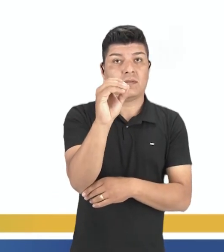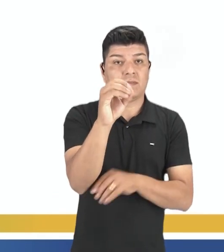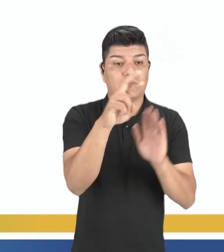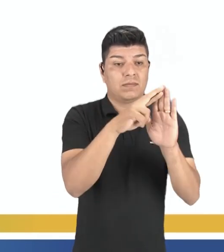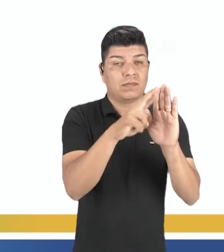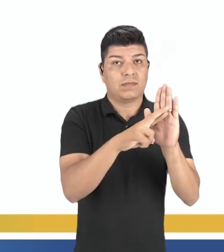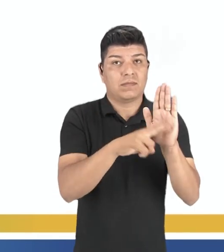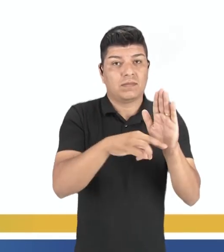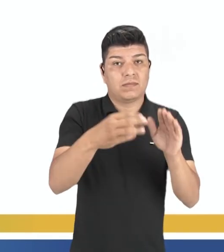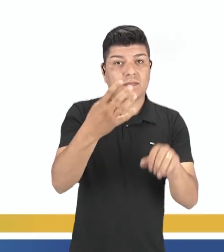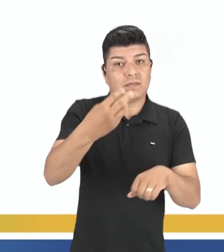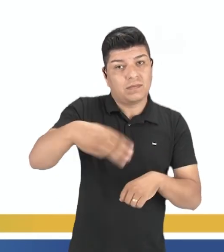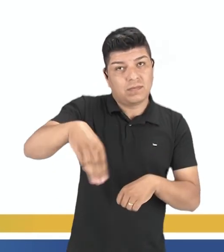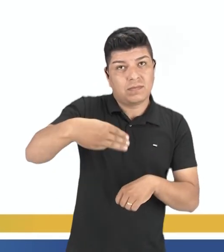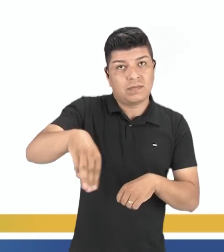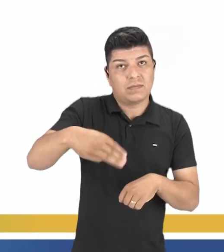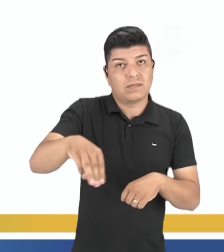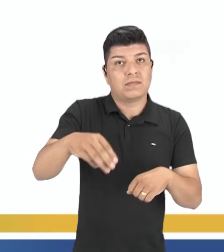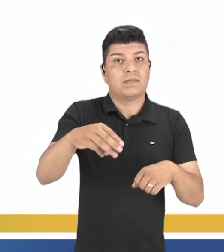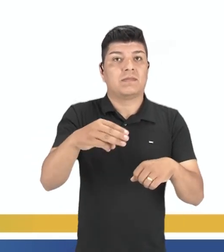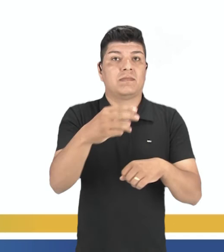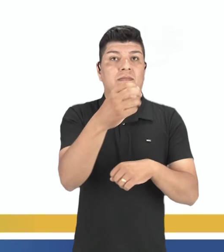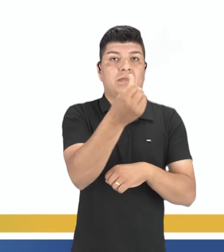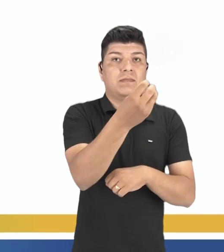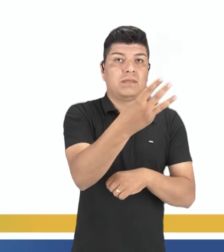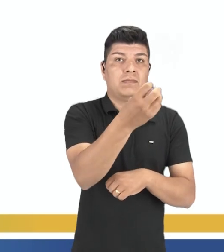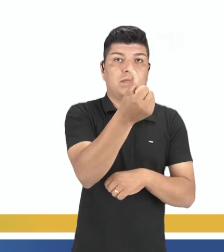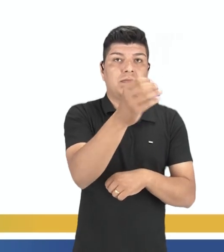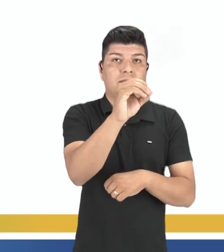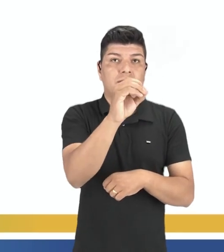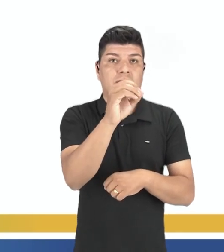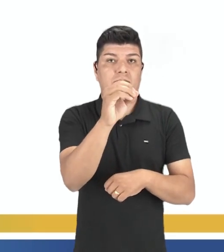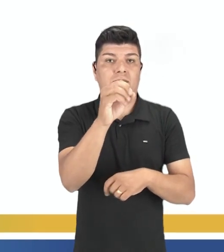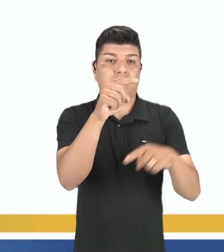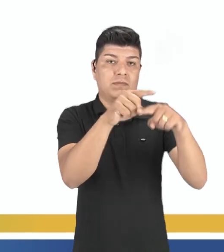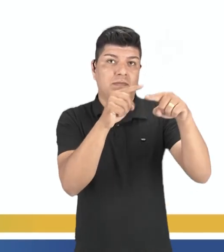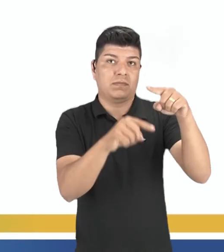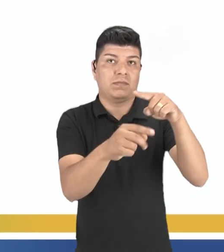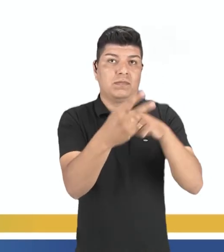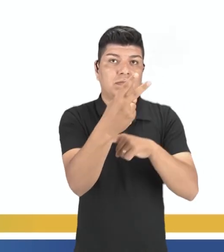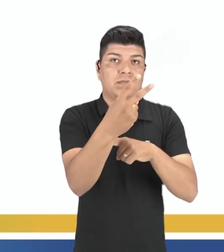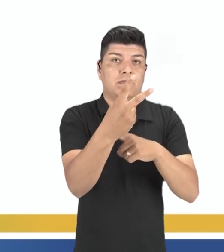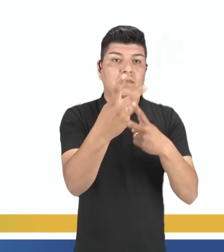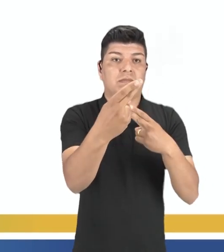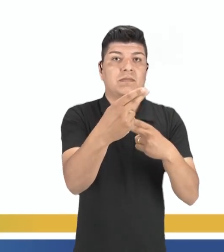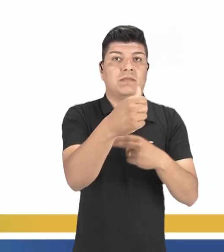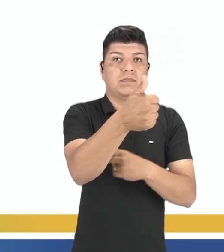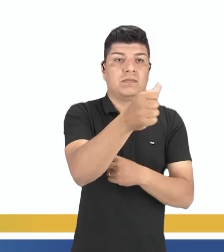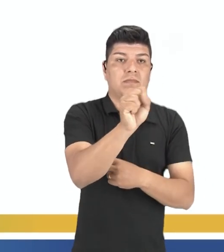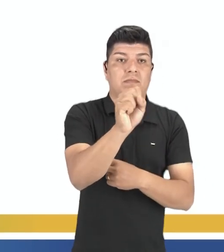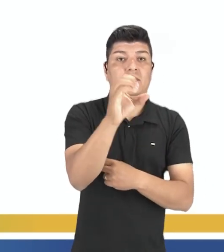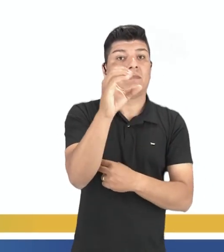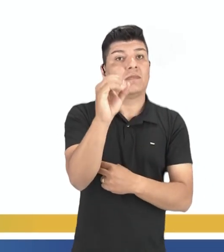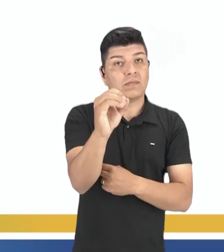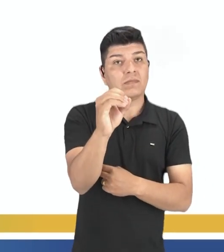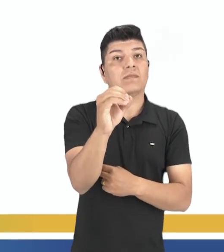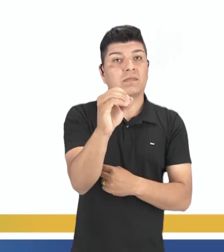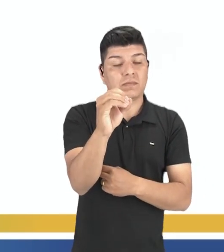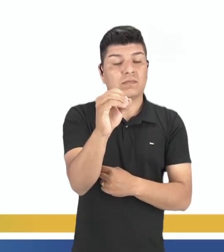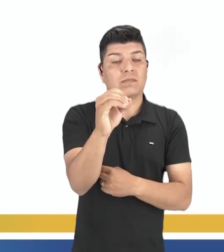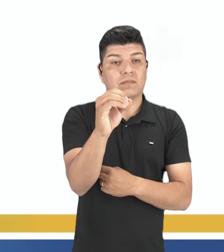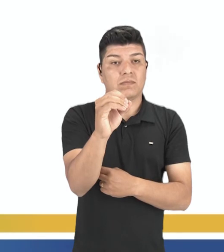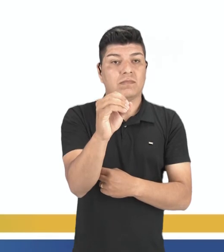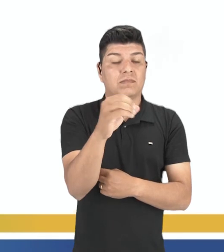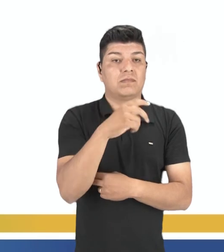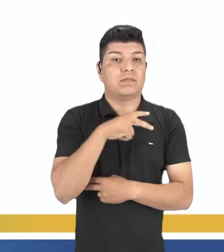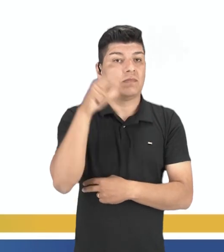matemática, 360 dividido por 2, que é a metade, dá 180. Então, do cruzamento de dois coelhos, né,